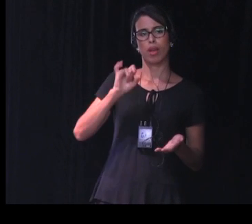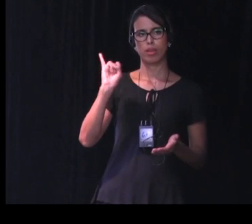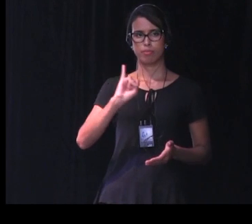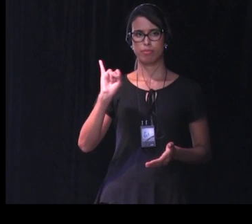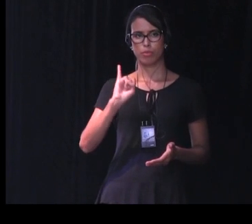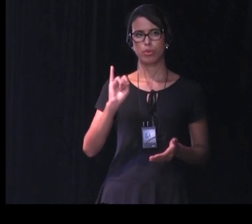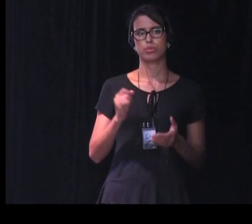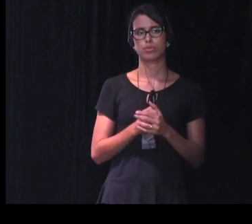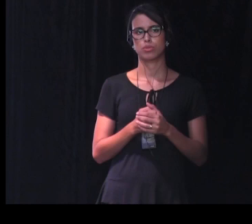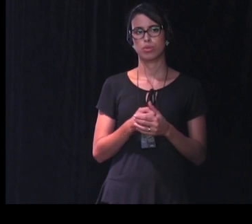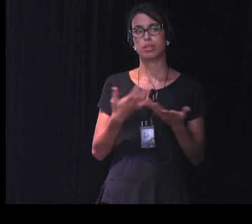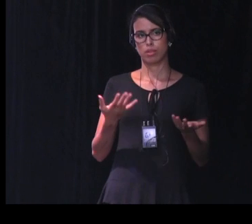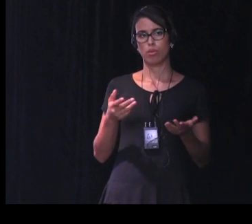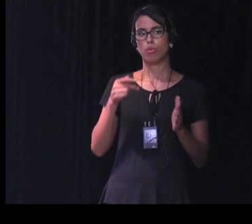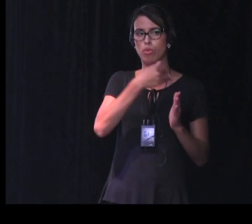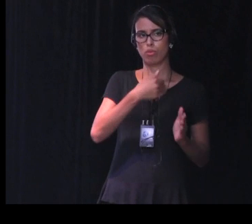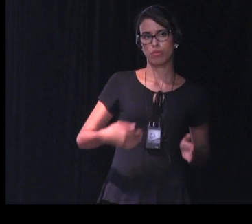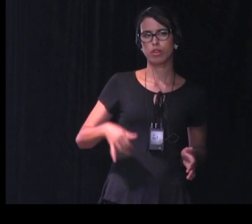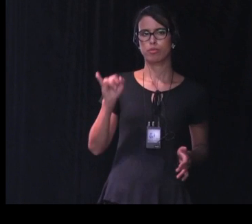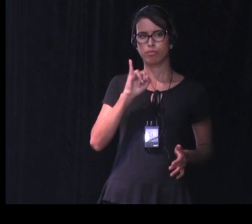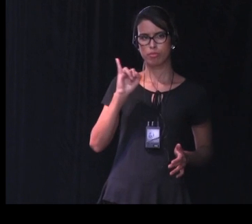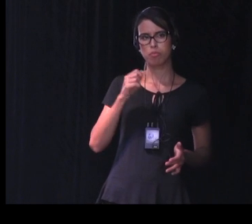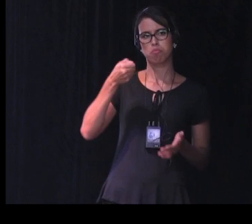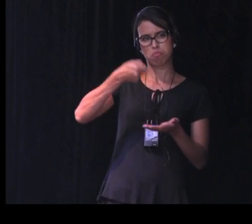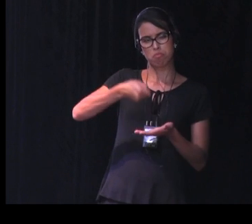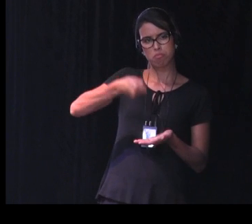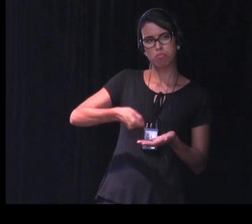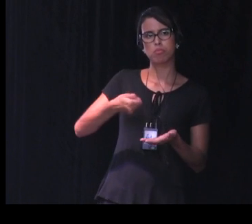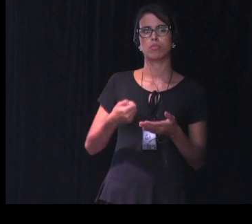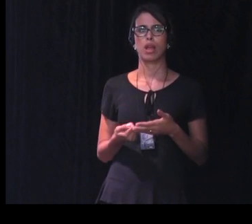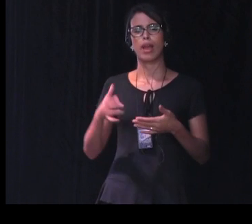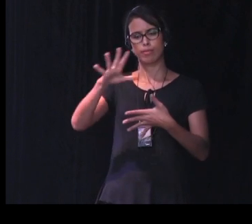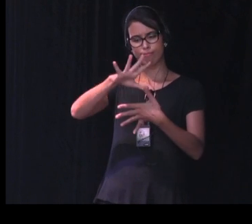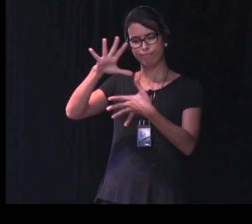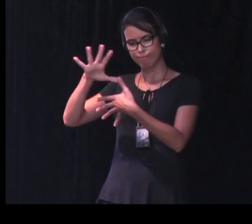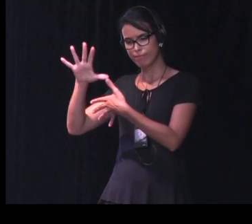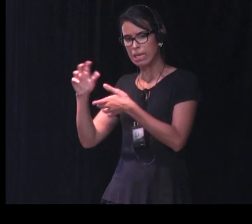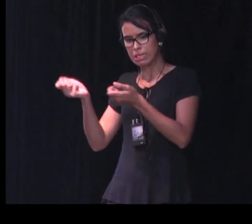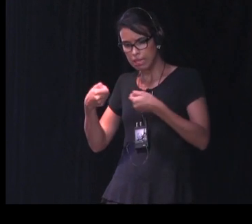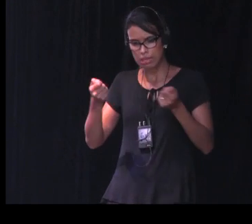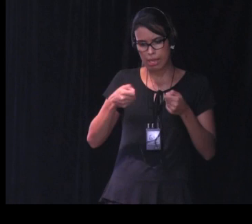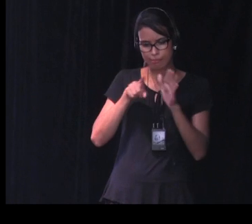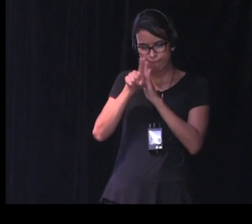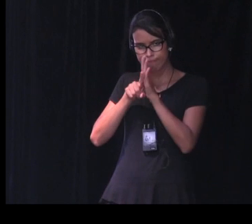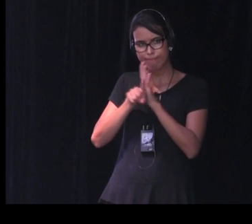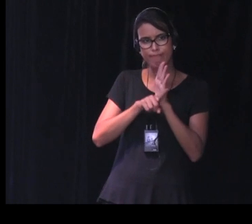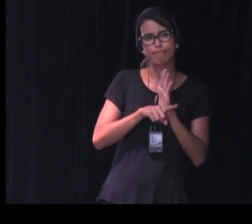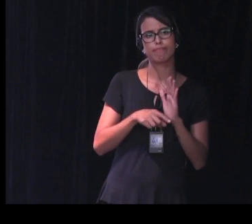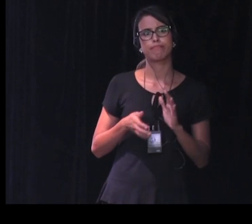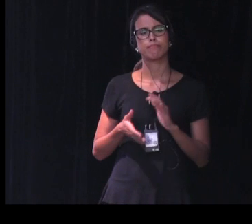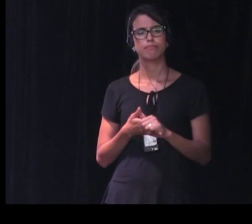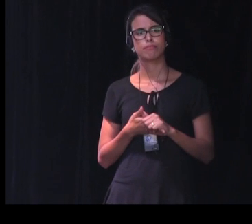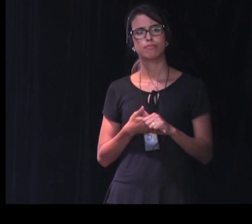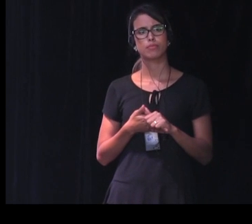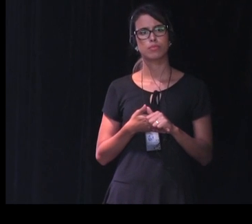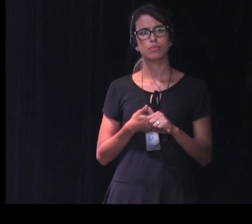queria, que era cobrar impostos, porque assim ele consegue observar bem os terrenos.